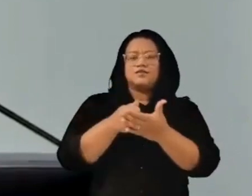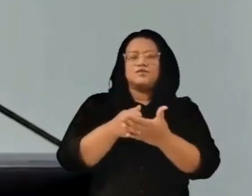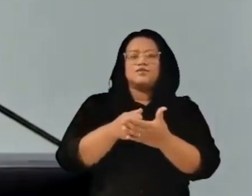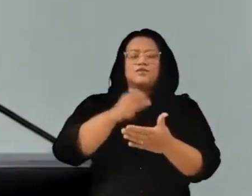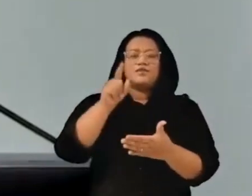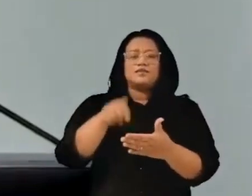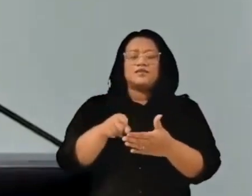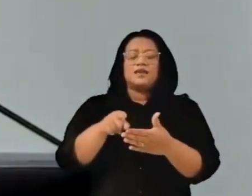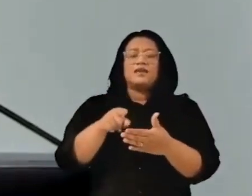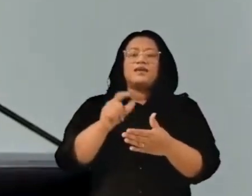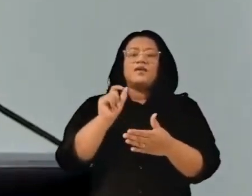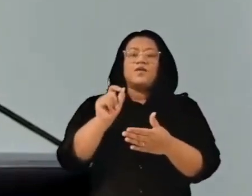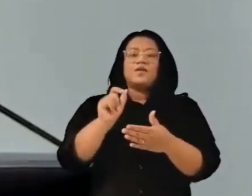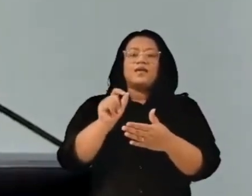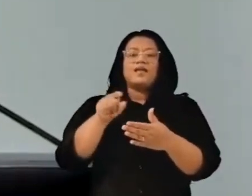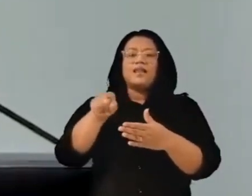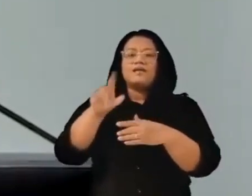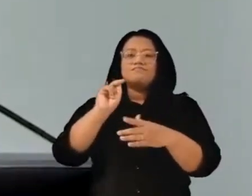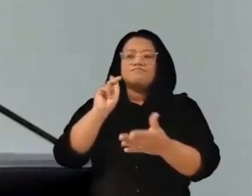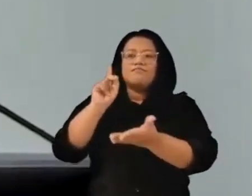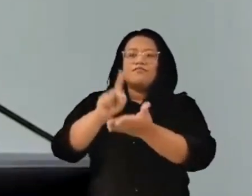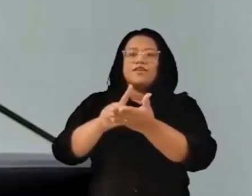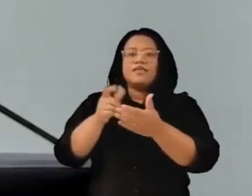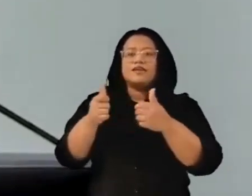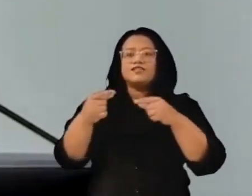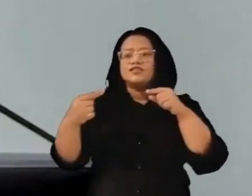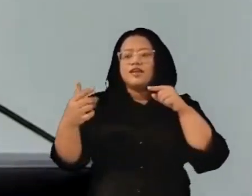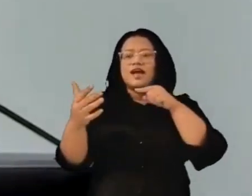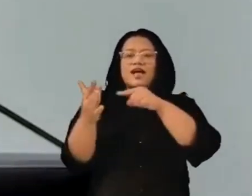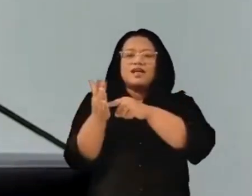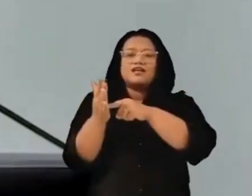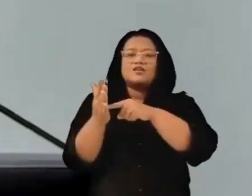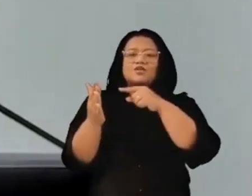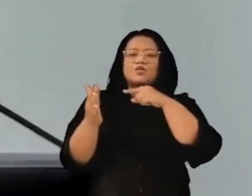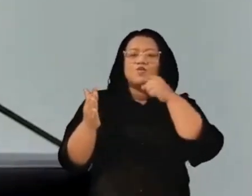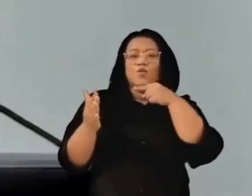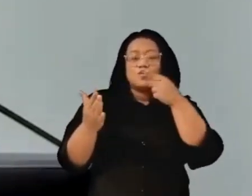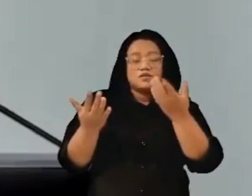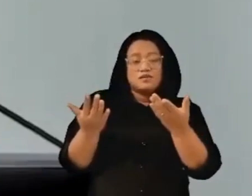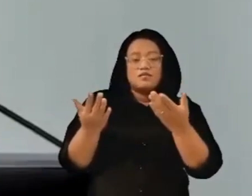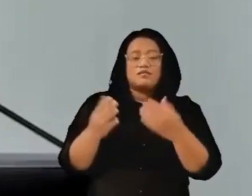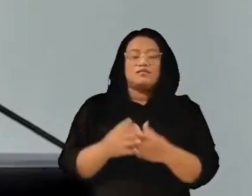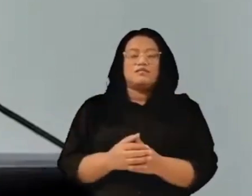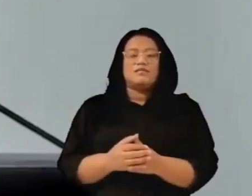muito distantes da realidade. E muitas vezes acabam sendo